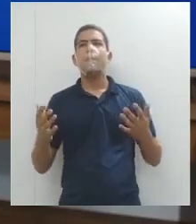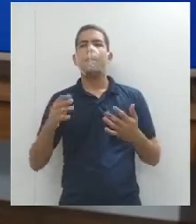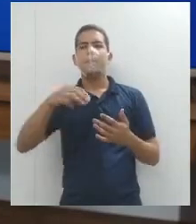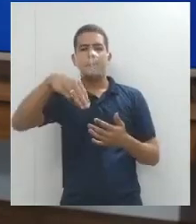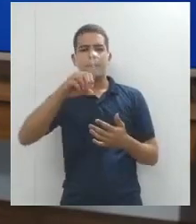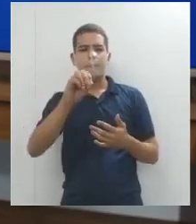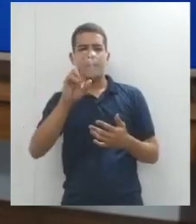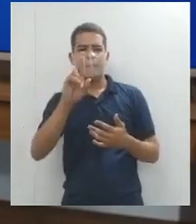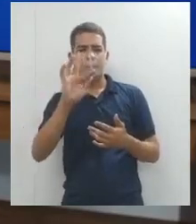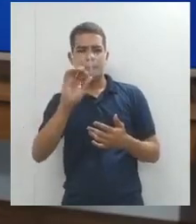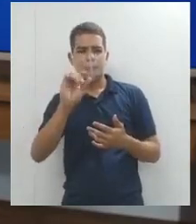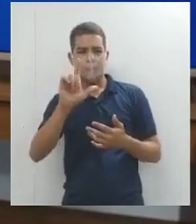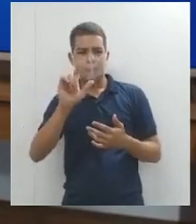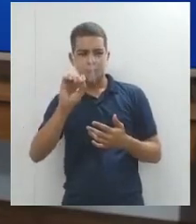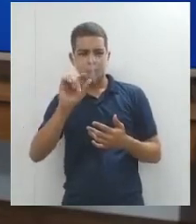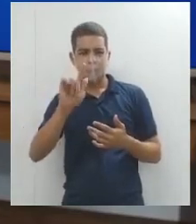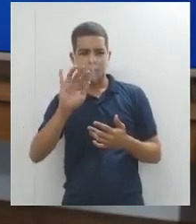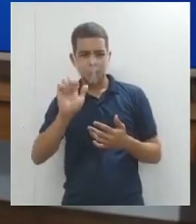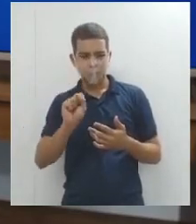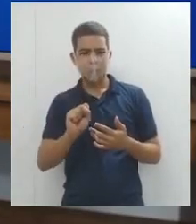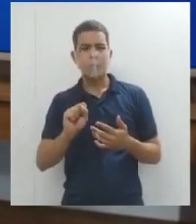aqui para você